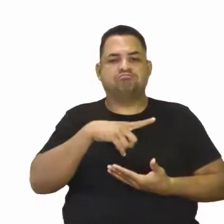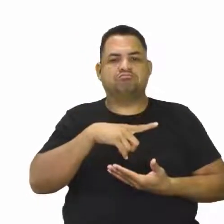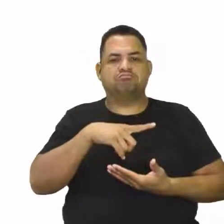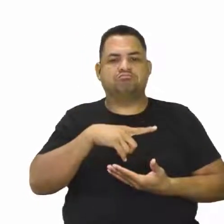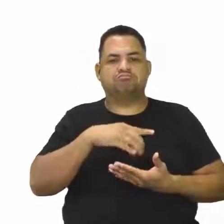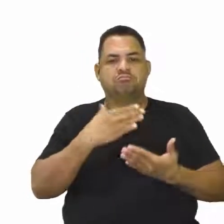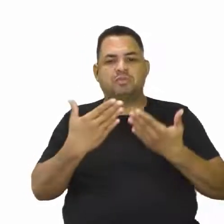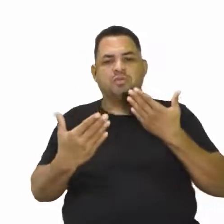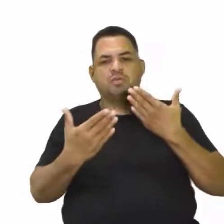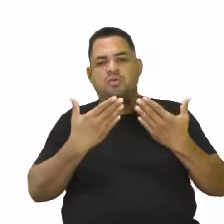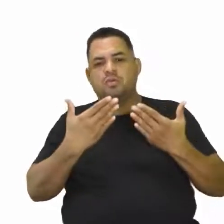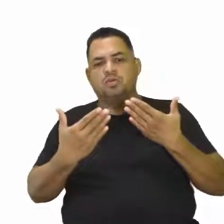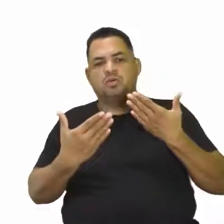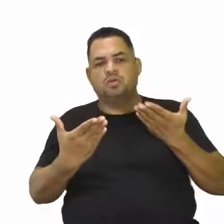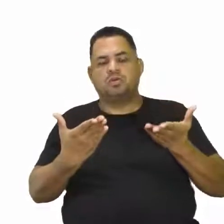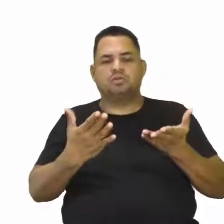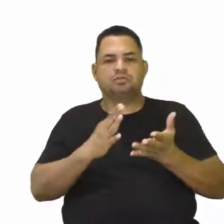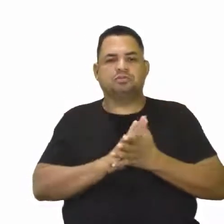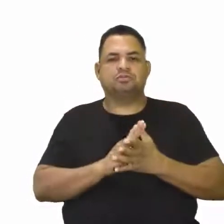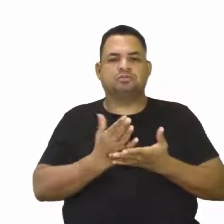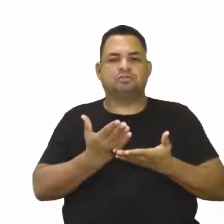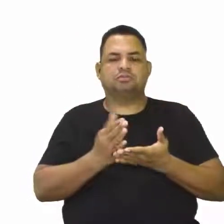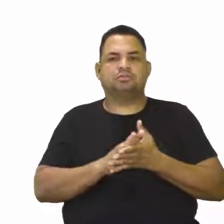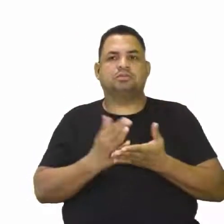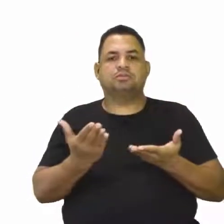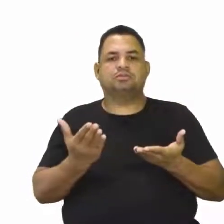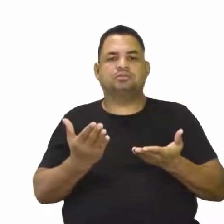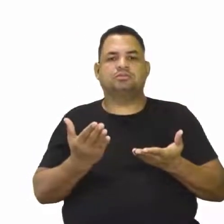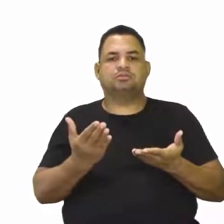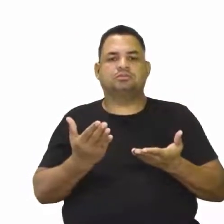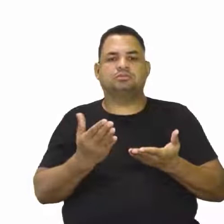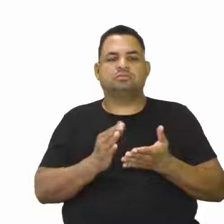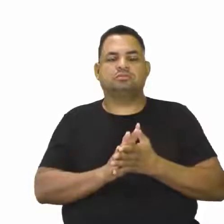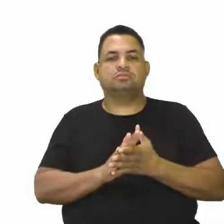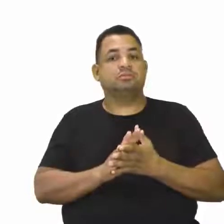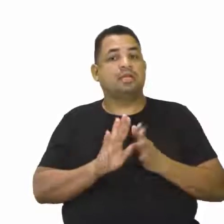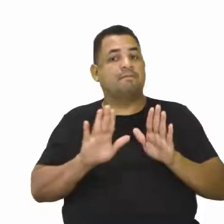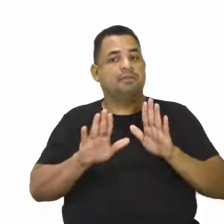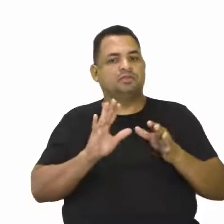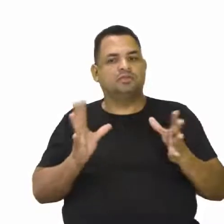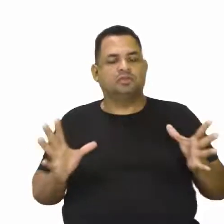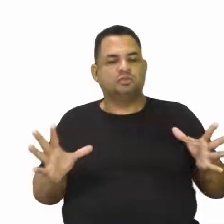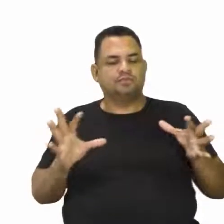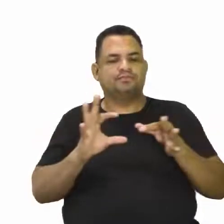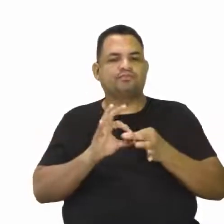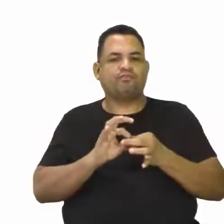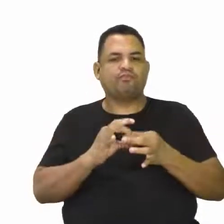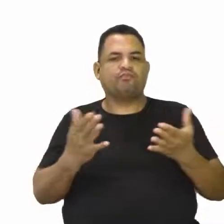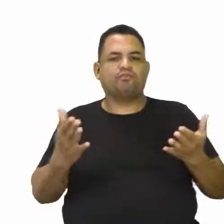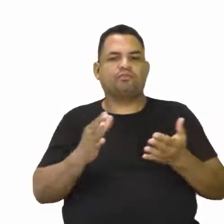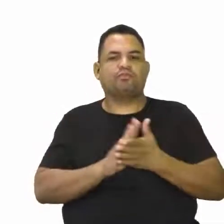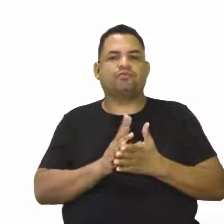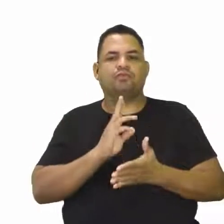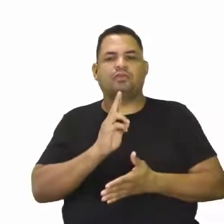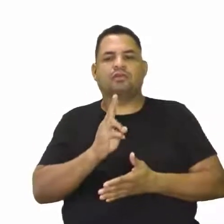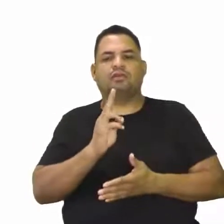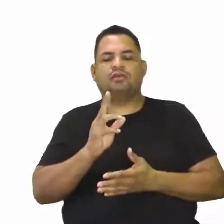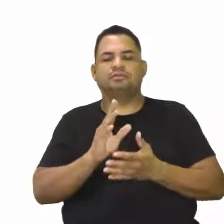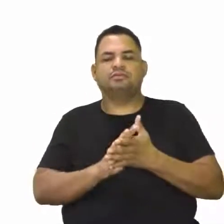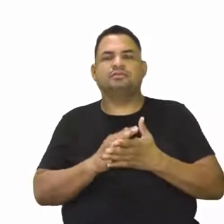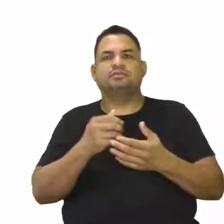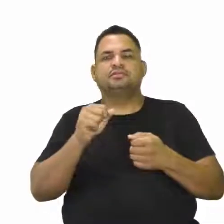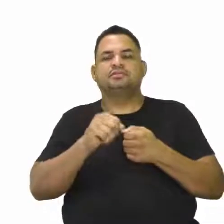na comparação, ou se ele vai ser de modo? Através do contexto. Justamente. Você sempre vai fazer